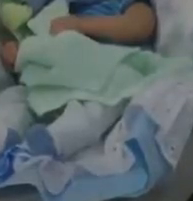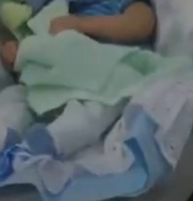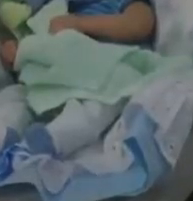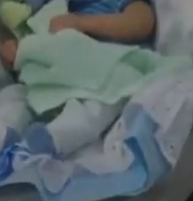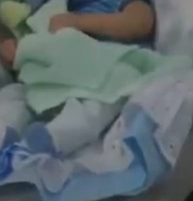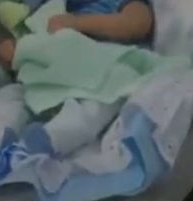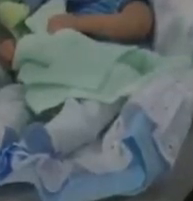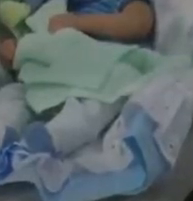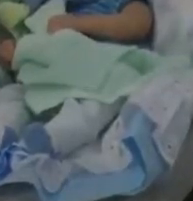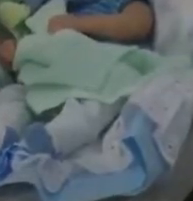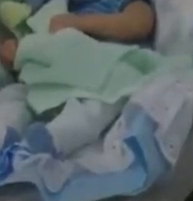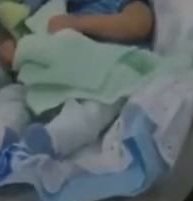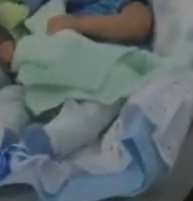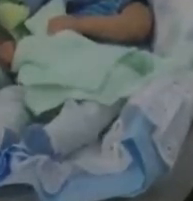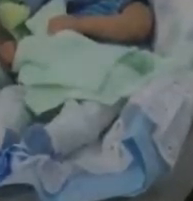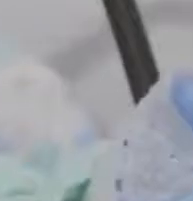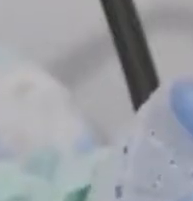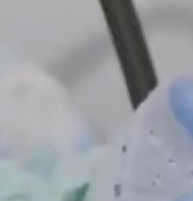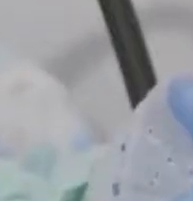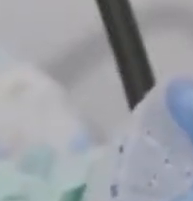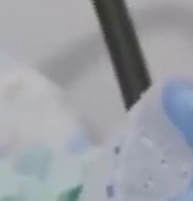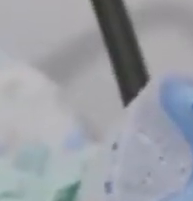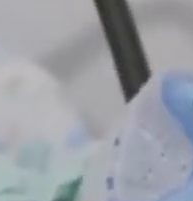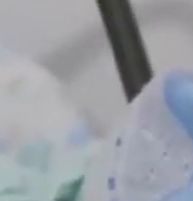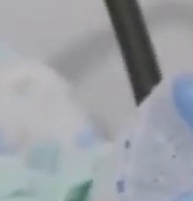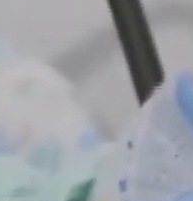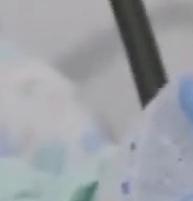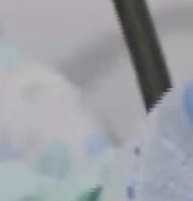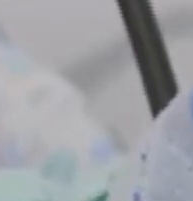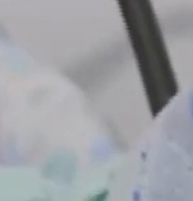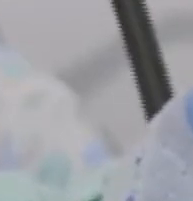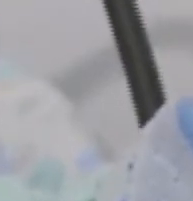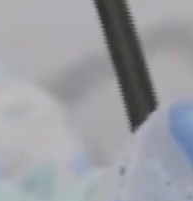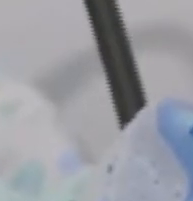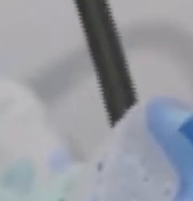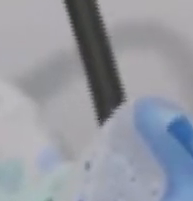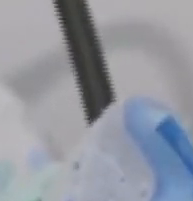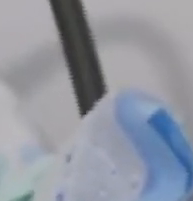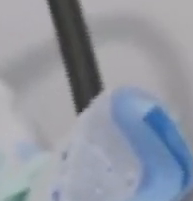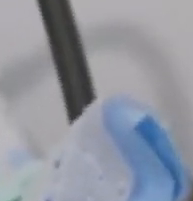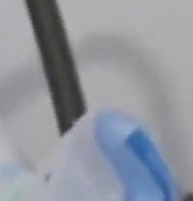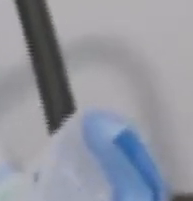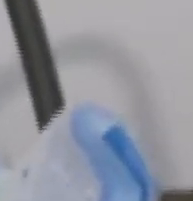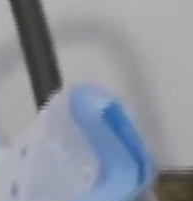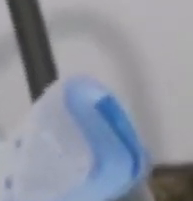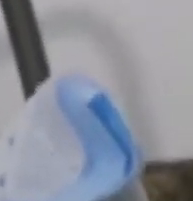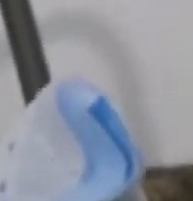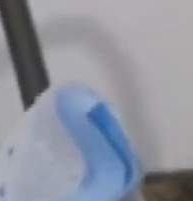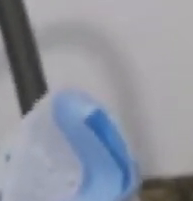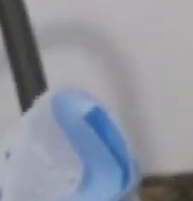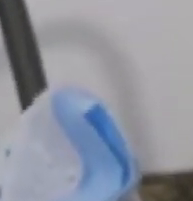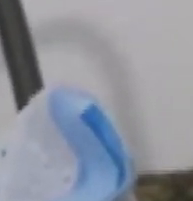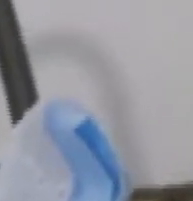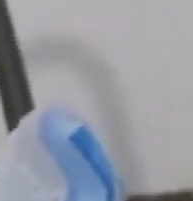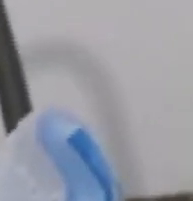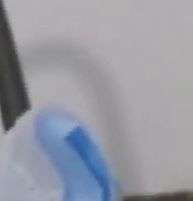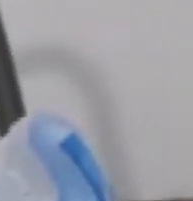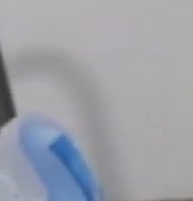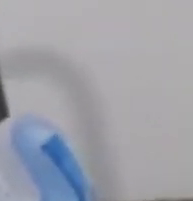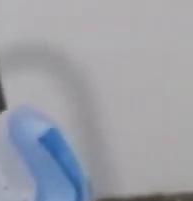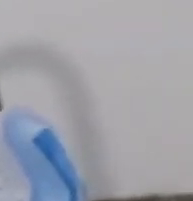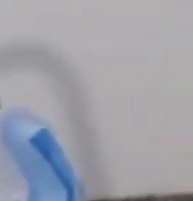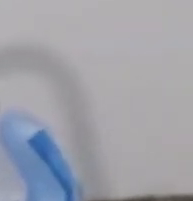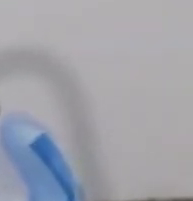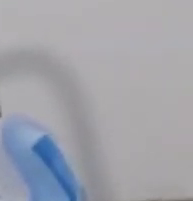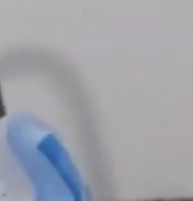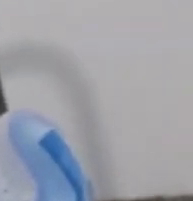Caio, a Josi. Ela disse, você sabia mesmo que você participou de um projeto que o deputado Kennedy Nunes fez? Ela disse, não,